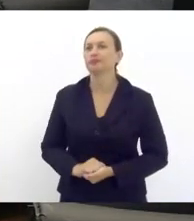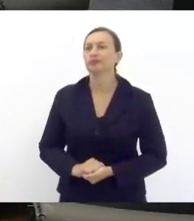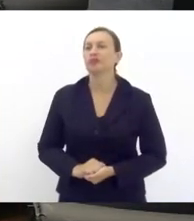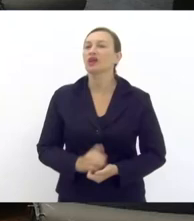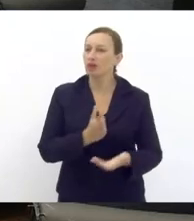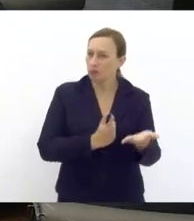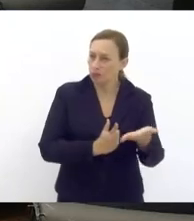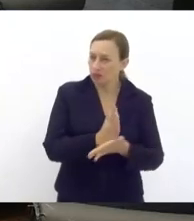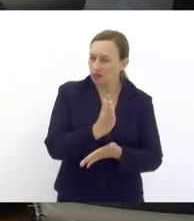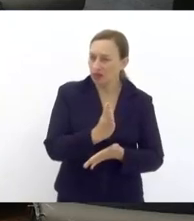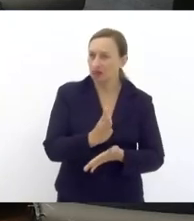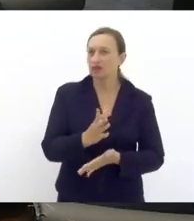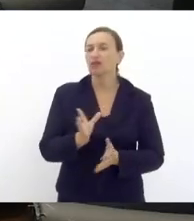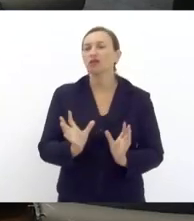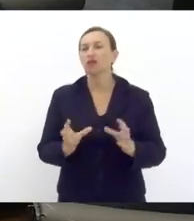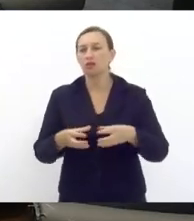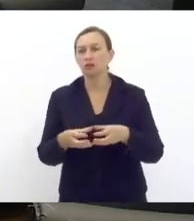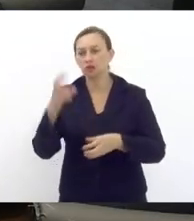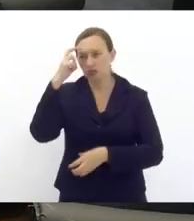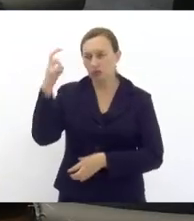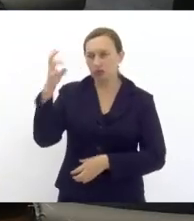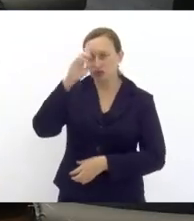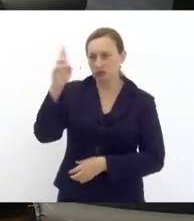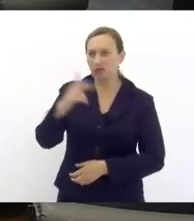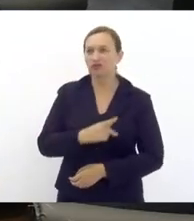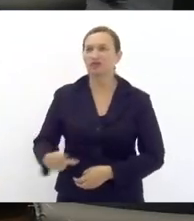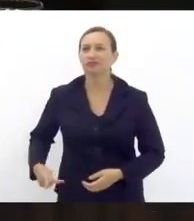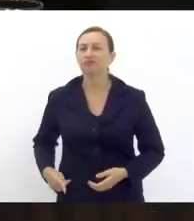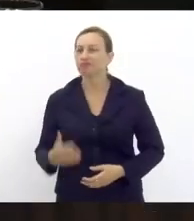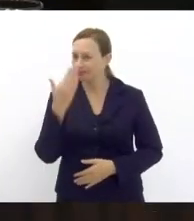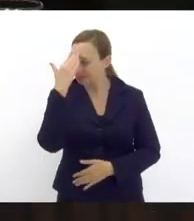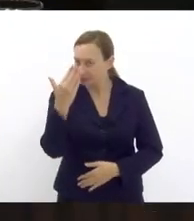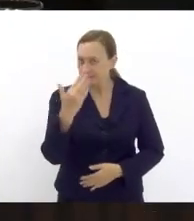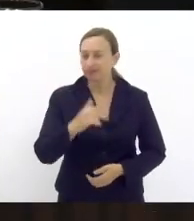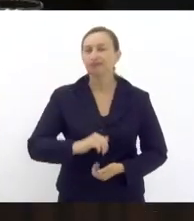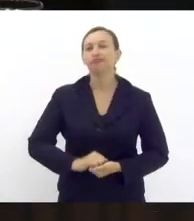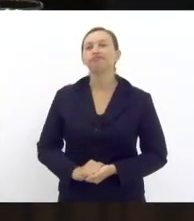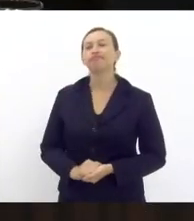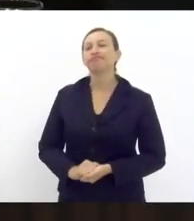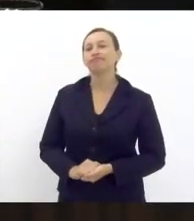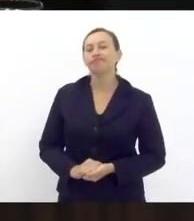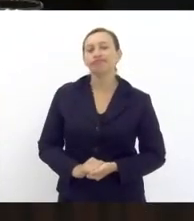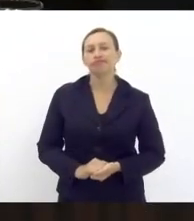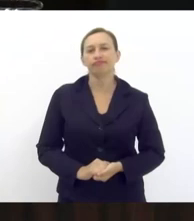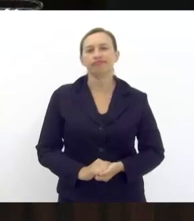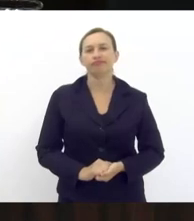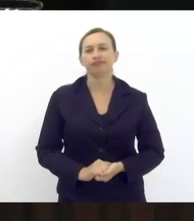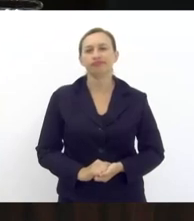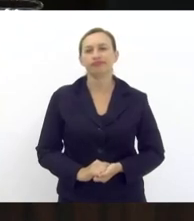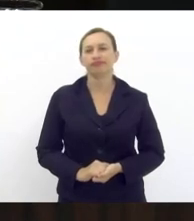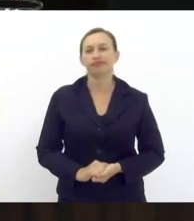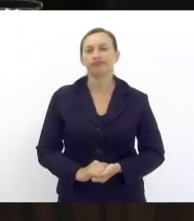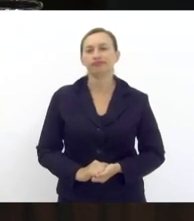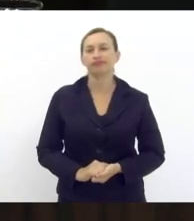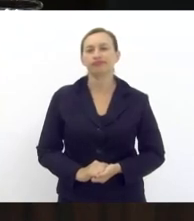Parecer favorável pela Comissão de Cultura, senhor presidente. Obrigado, presidente. Pelos